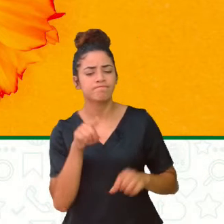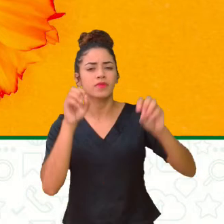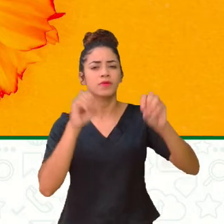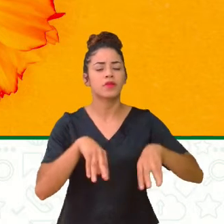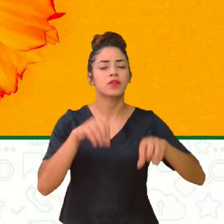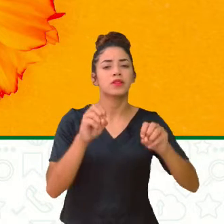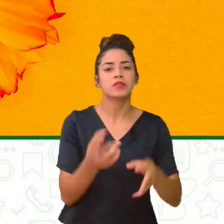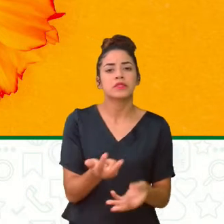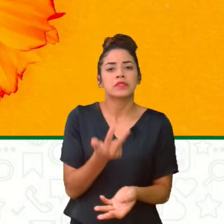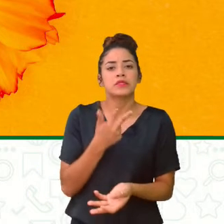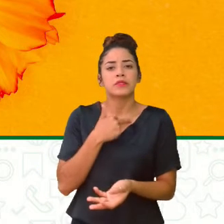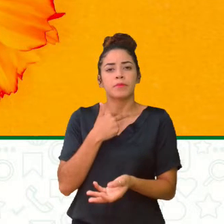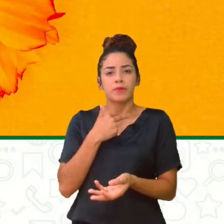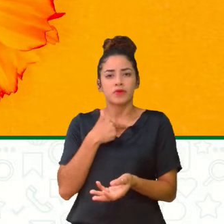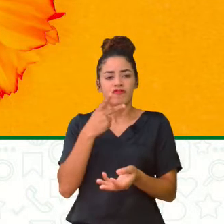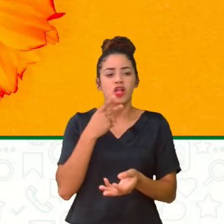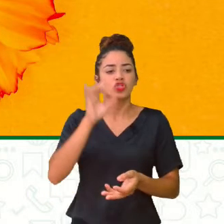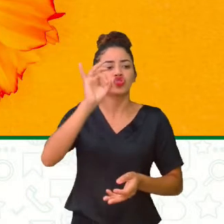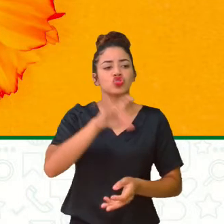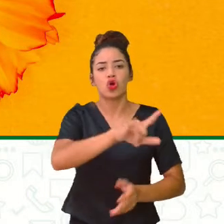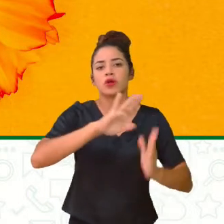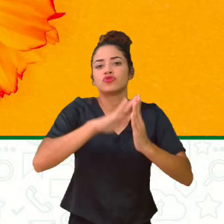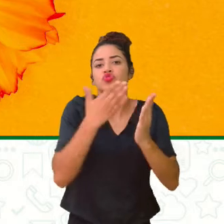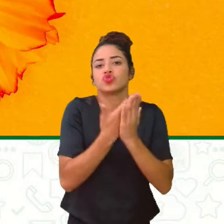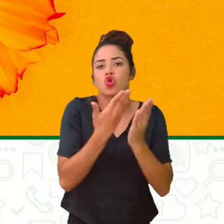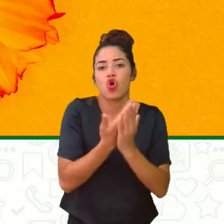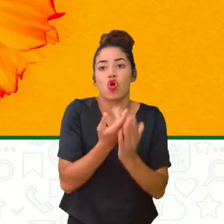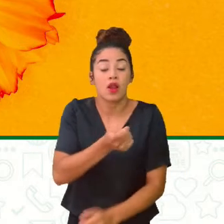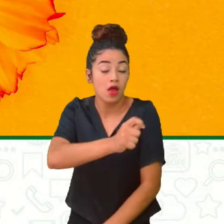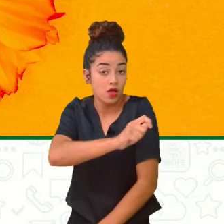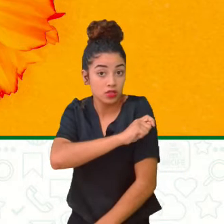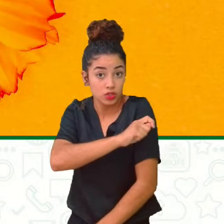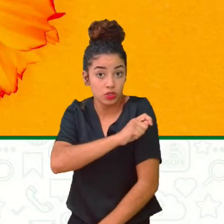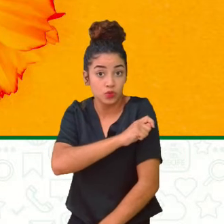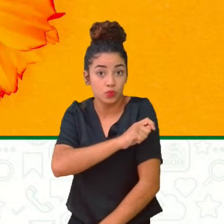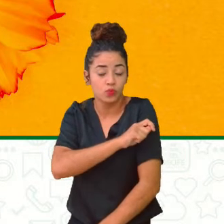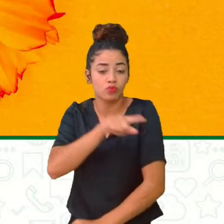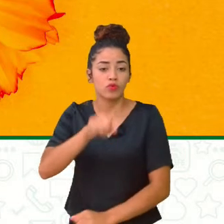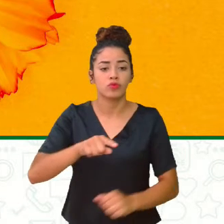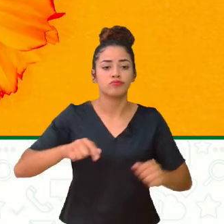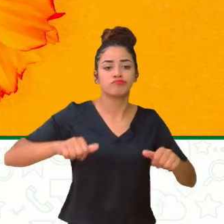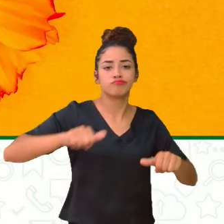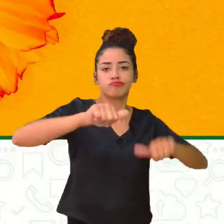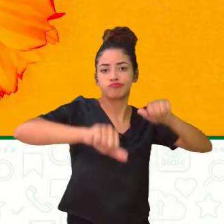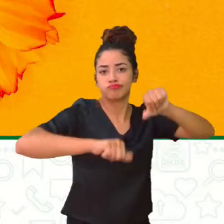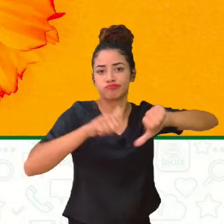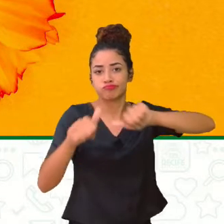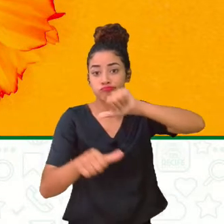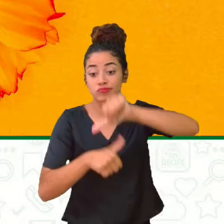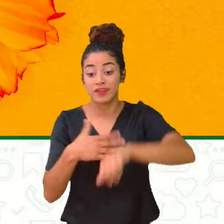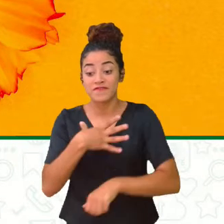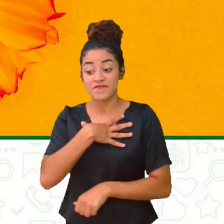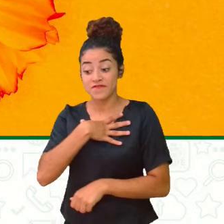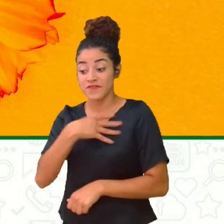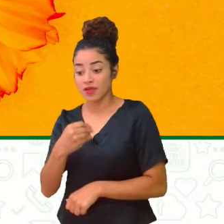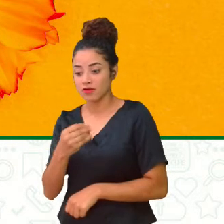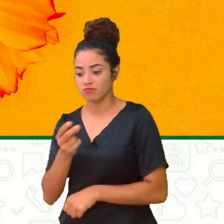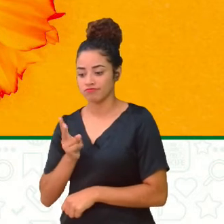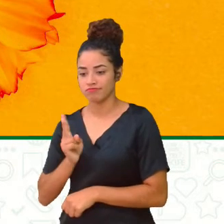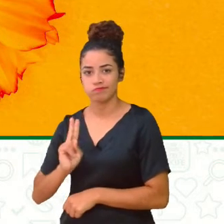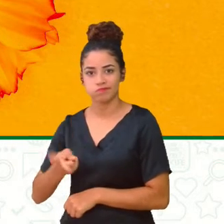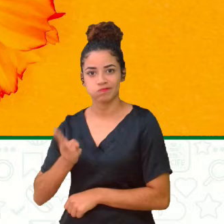não pode ser delegada à escola. Aluno é transitório. Filho é para sempre.